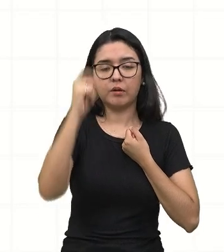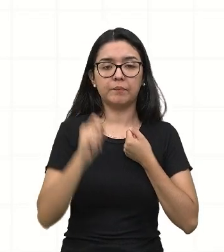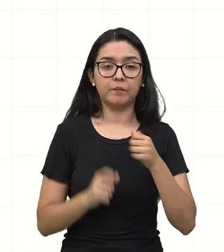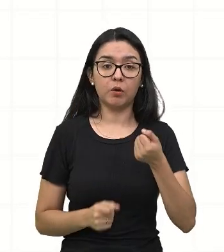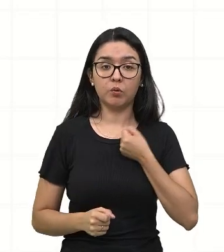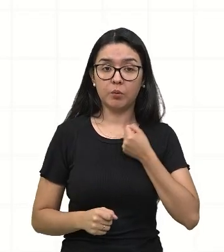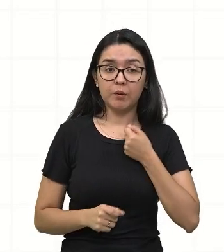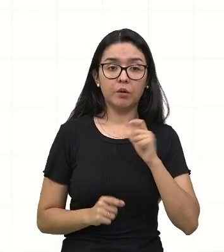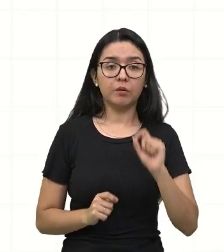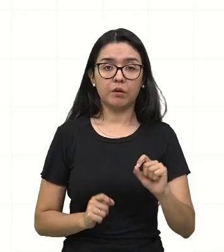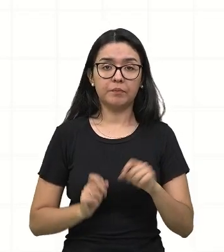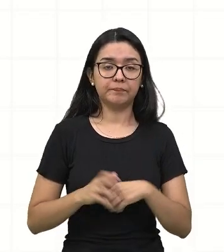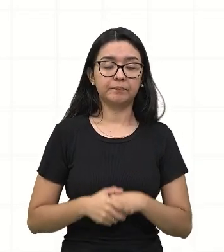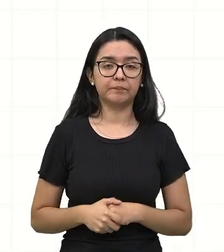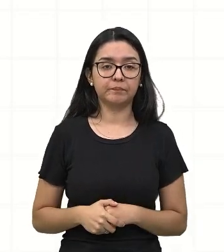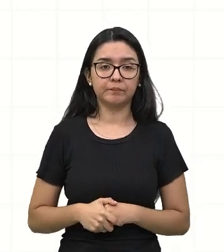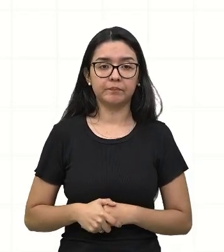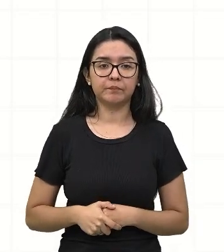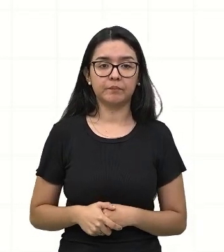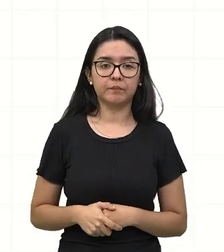número